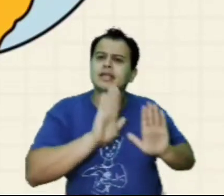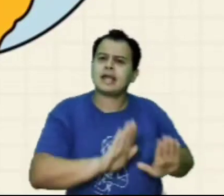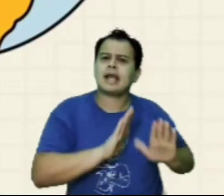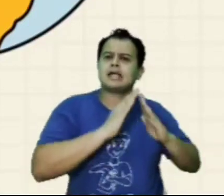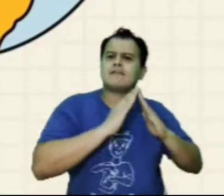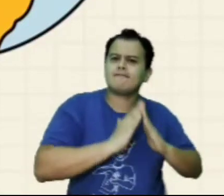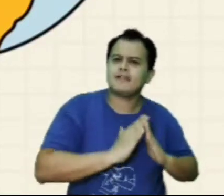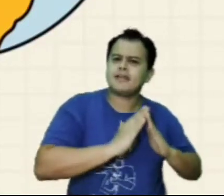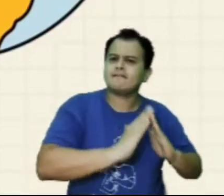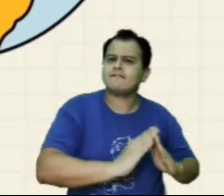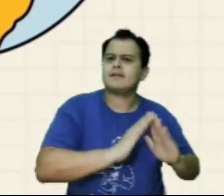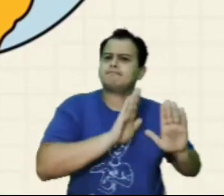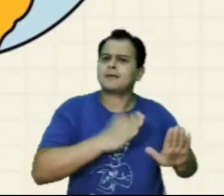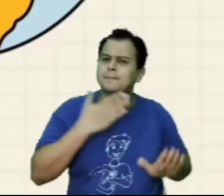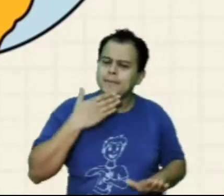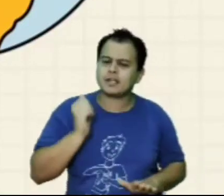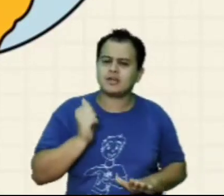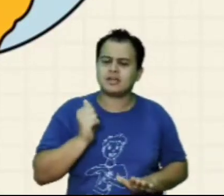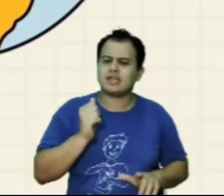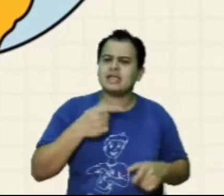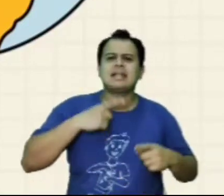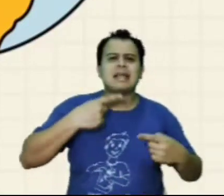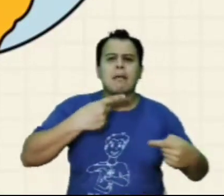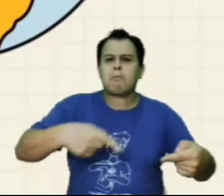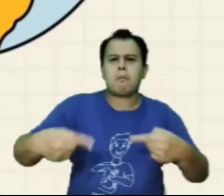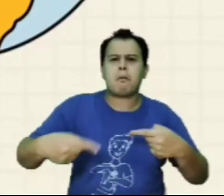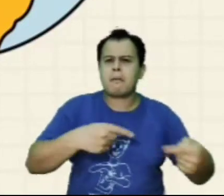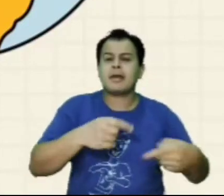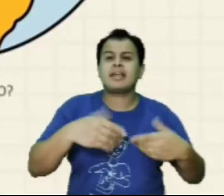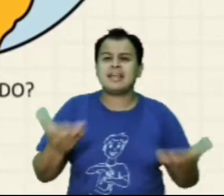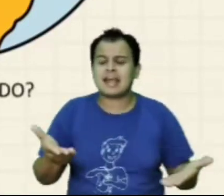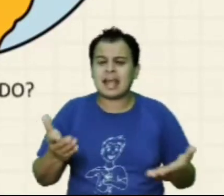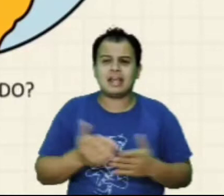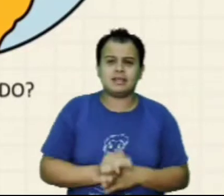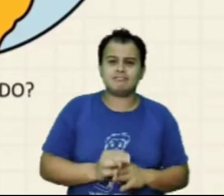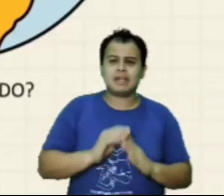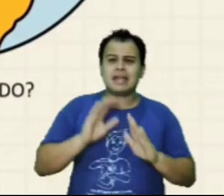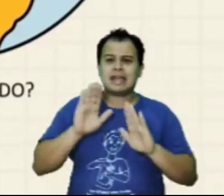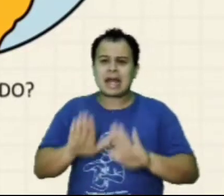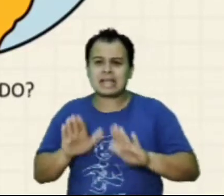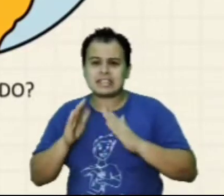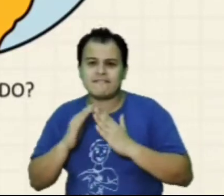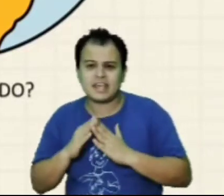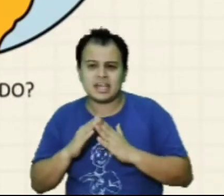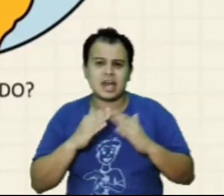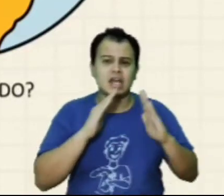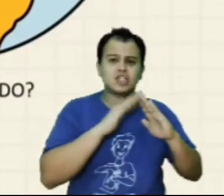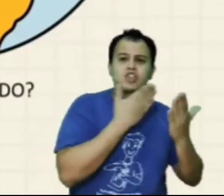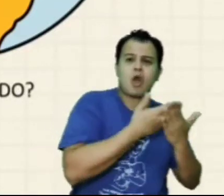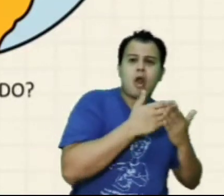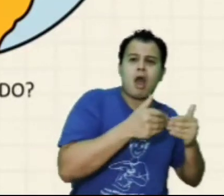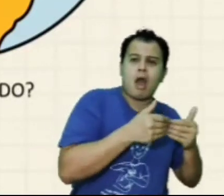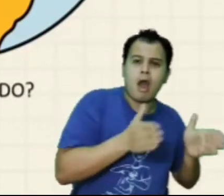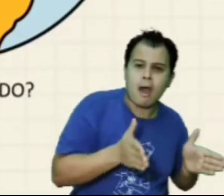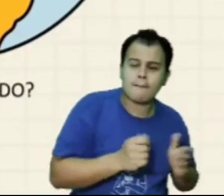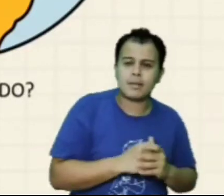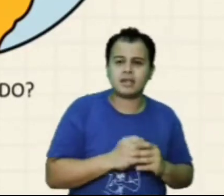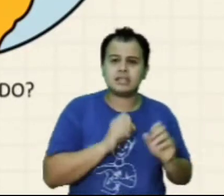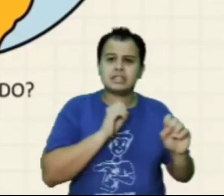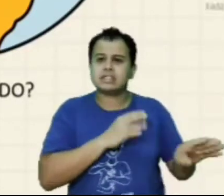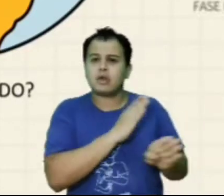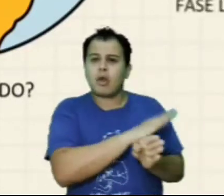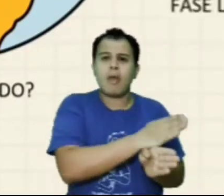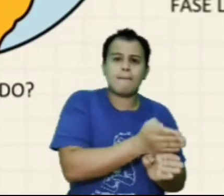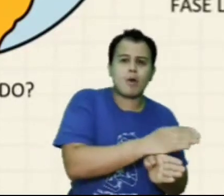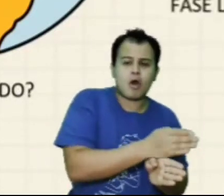escola abre, a escola continua fechada, ensino remoto, ensino híbrido, a fase vai ser vermelha, de